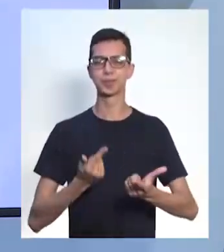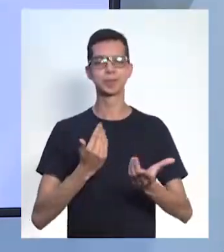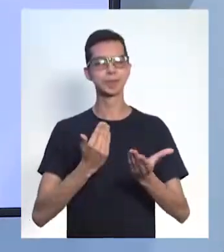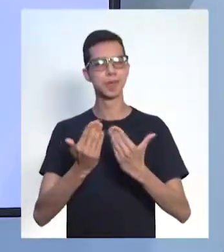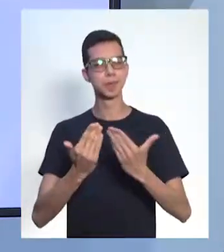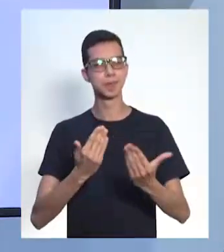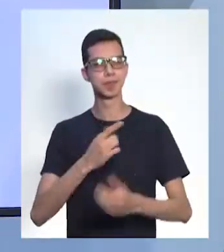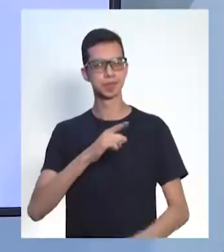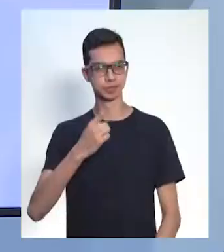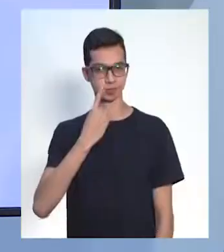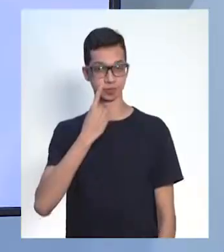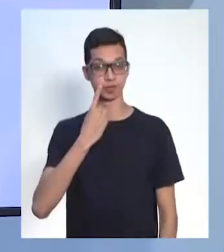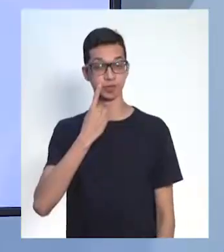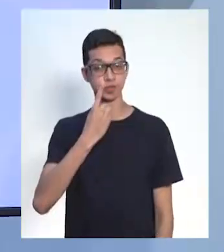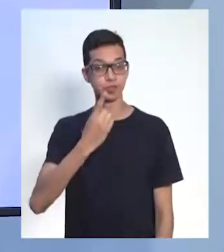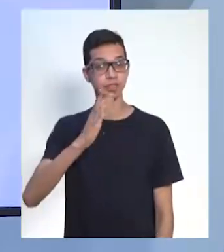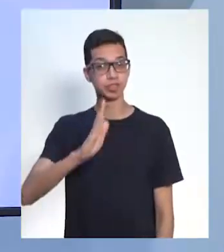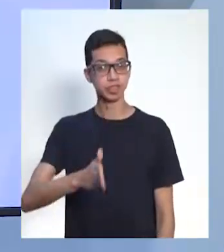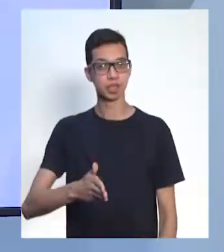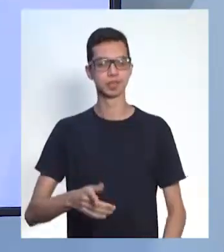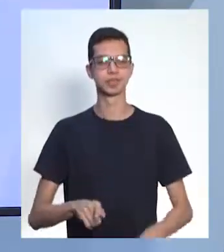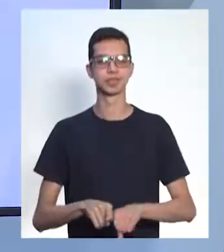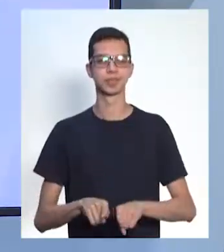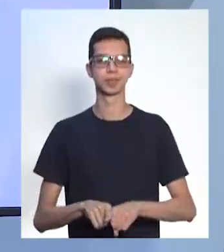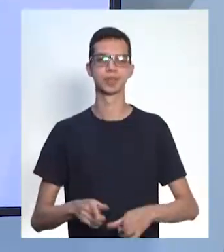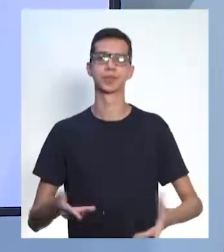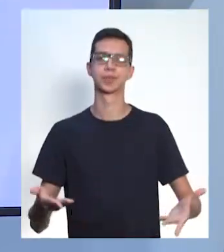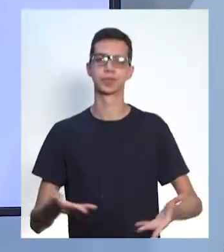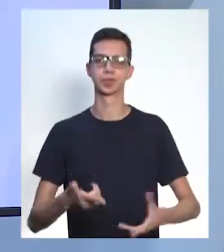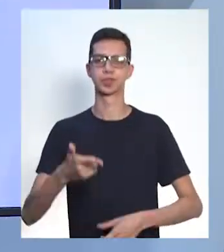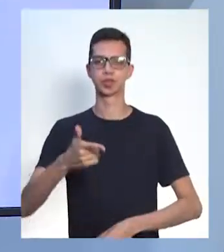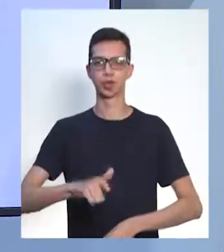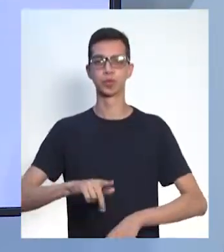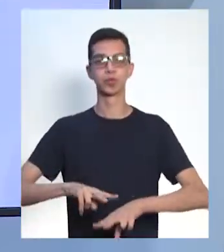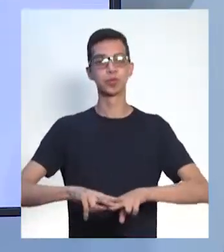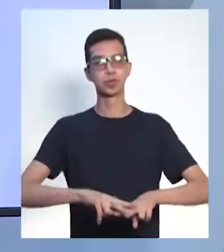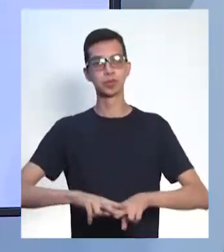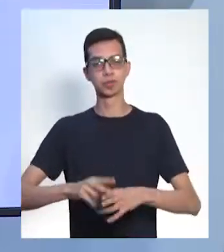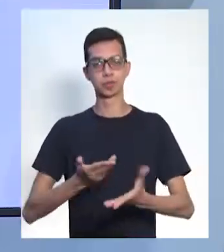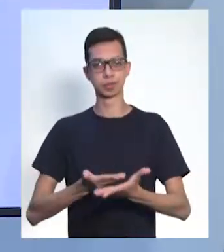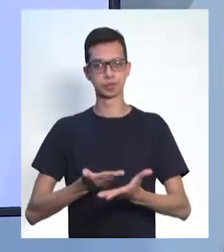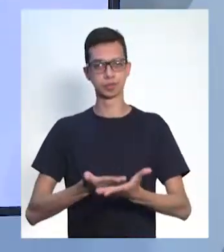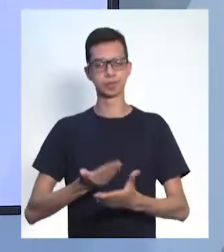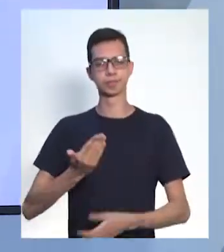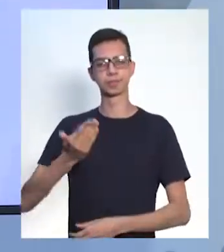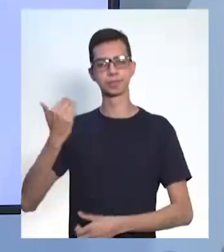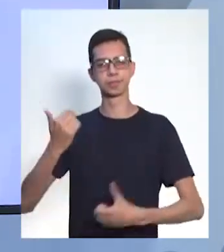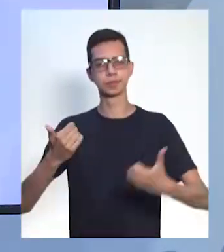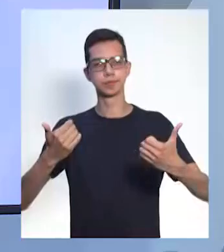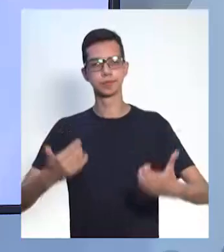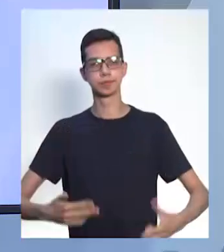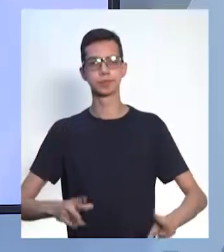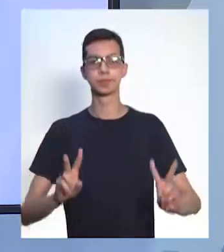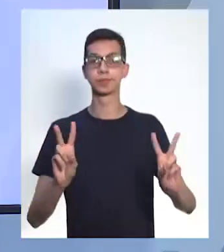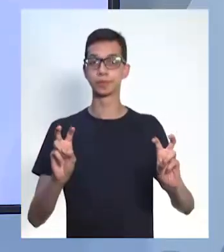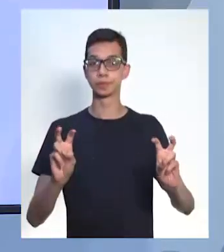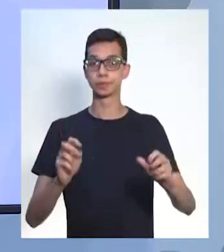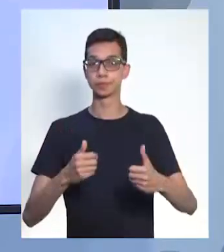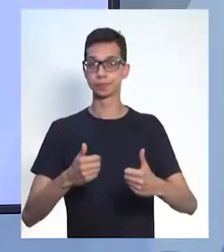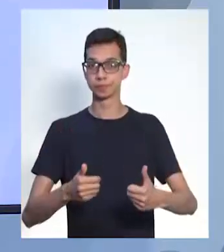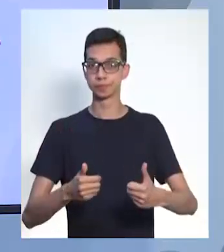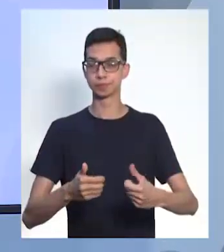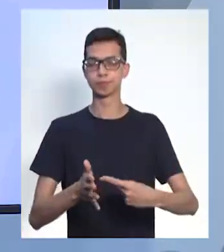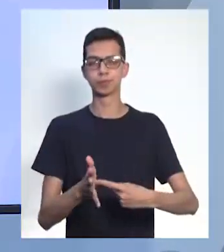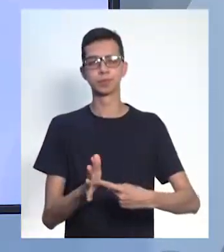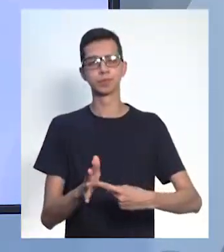já viu, nós vamos ver junto aqui, né? Rever uma aula que a gente trabalhou junto aí no passado sobre esses temas, né, Giba? Legal. Motor elétrico